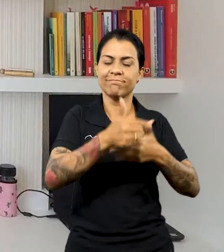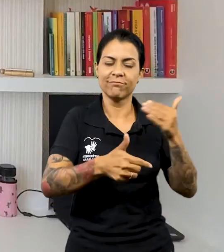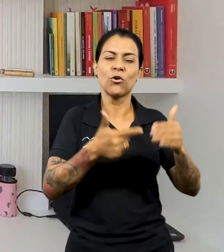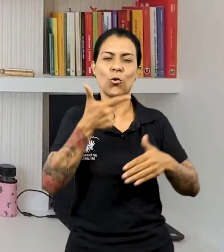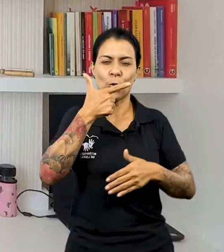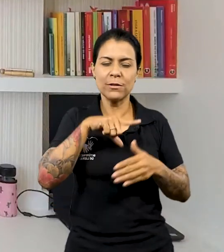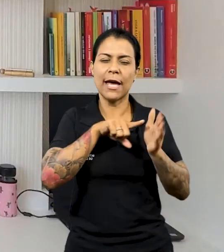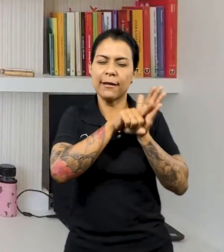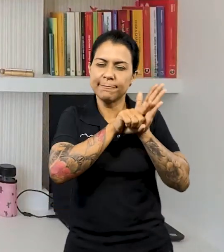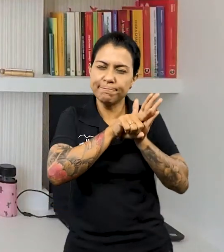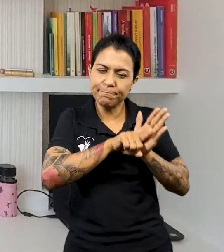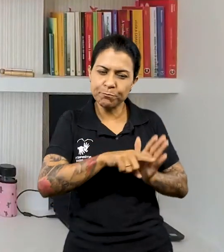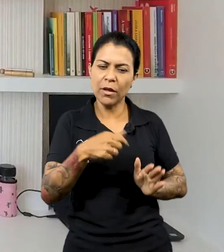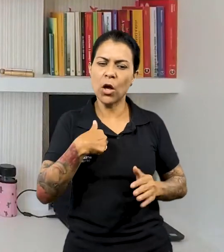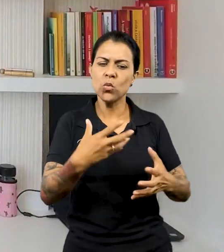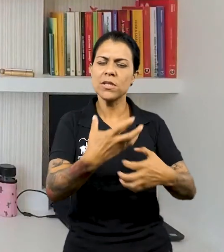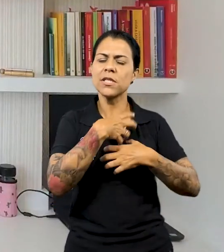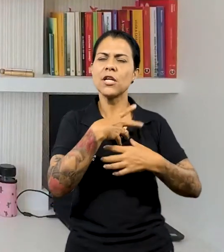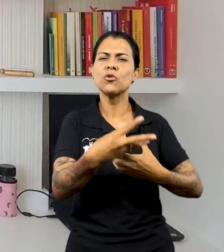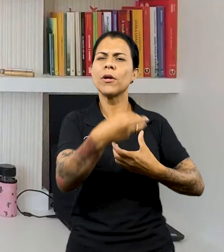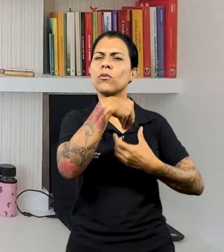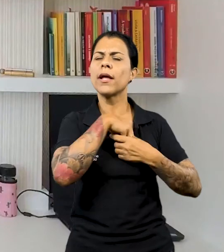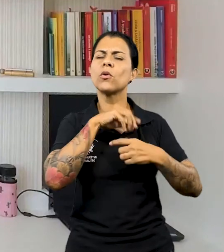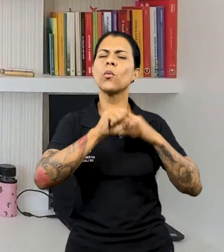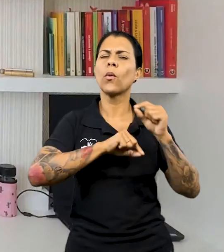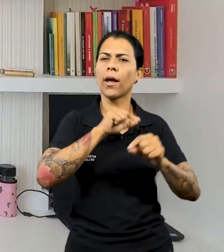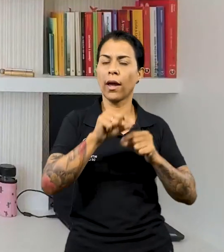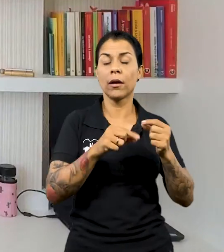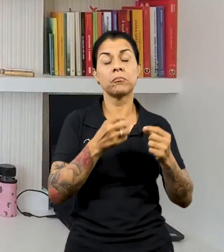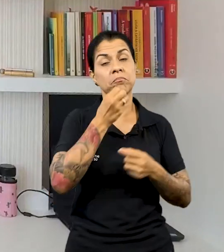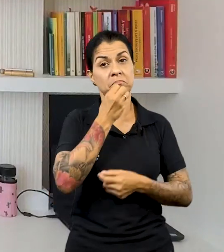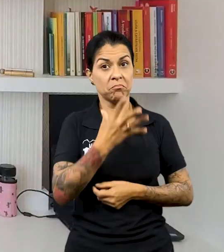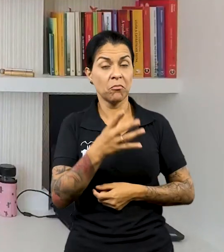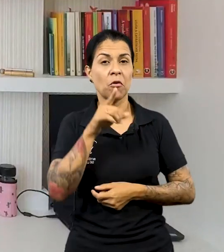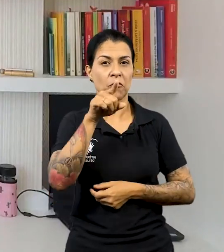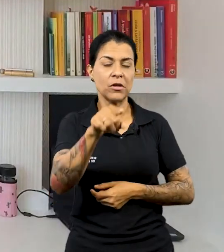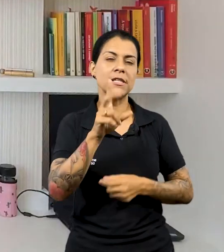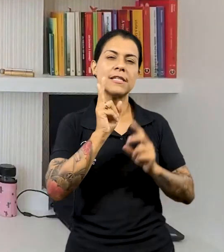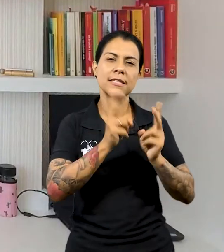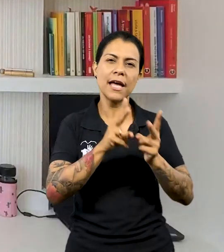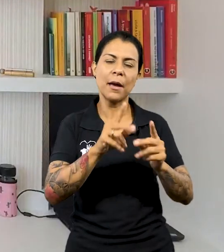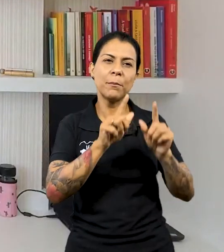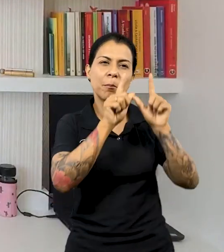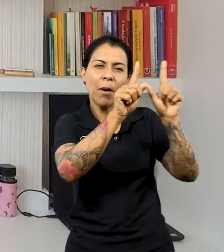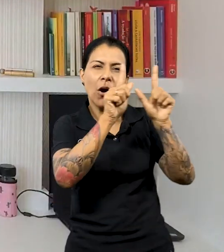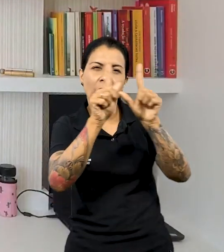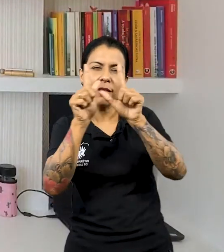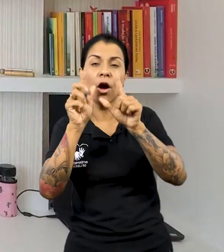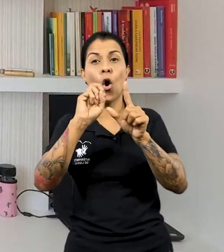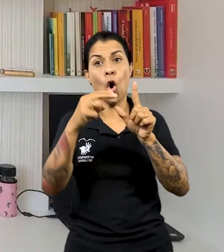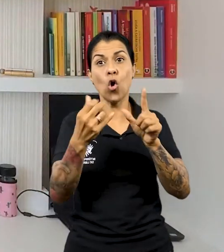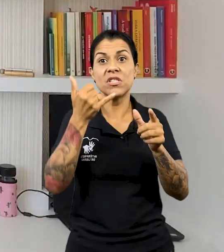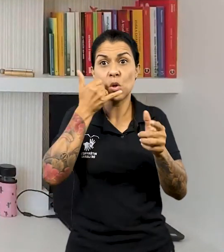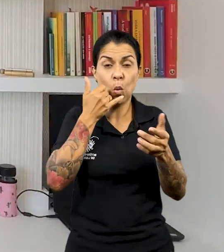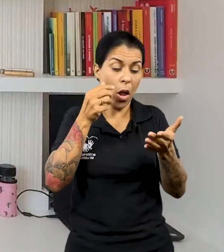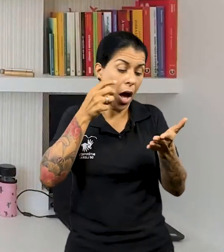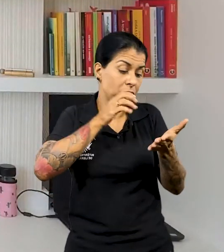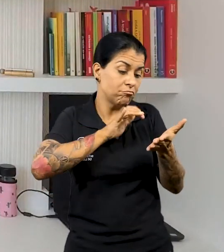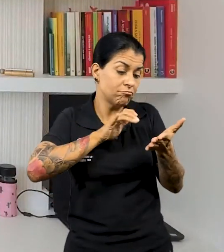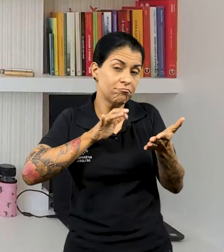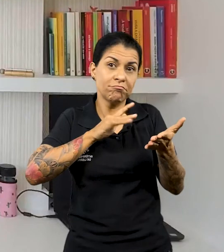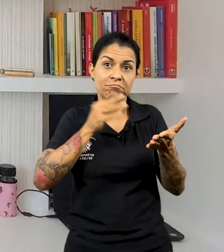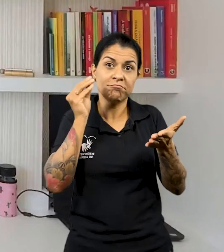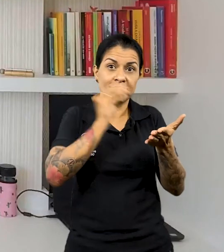tempo, você pode passar a investigar um pouco mais. A minha sugestão é que você coloque alguns lembretes, pode ser no